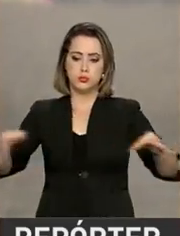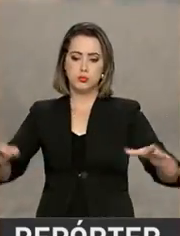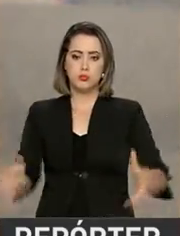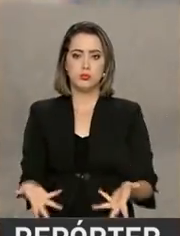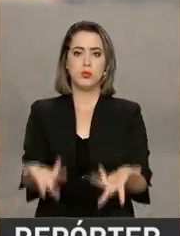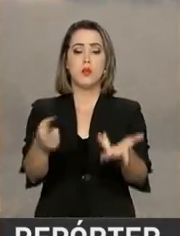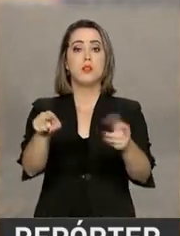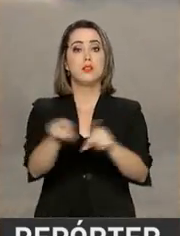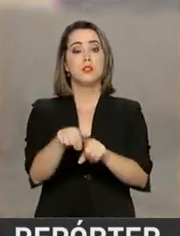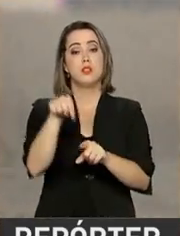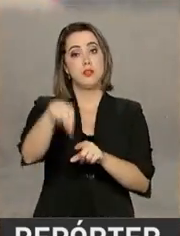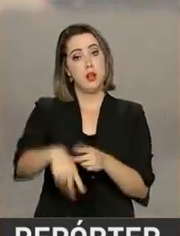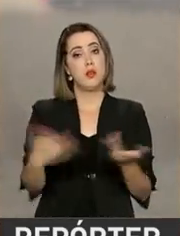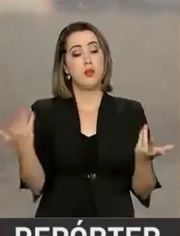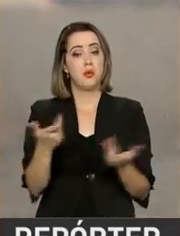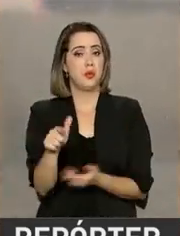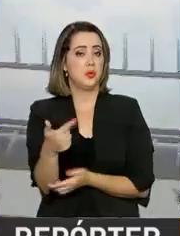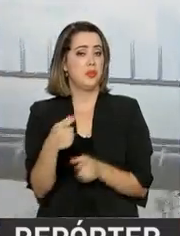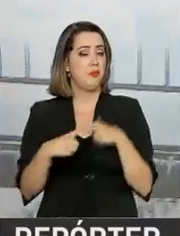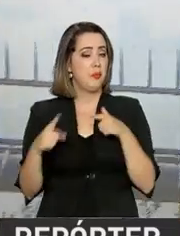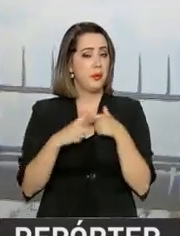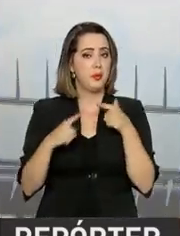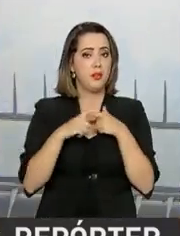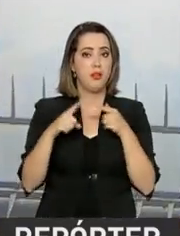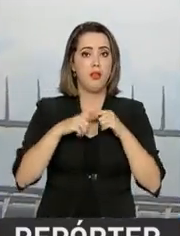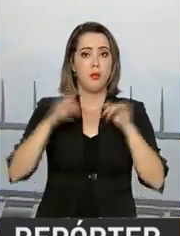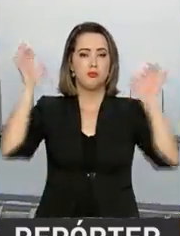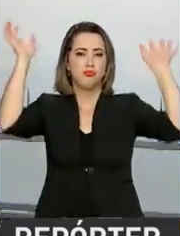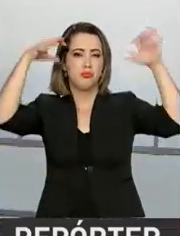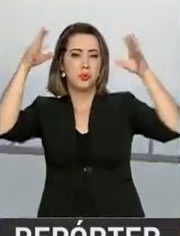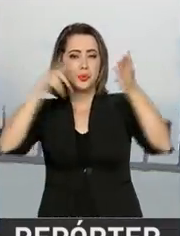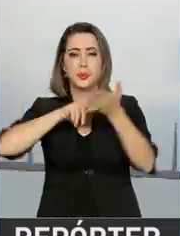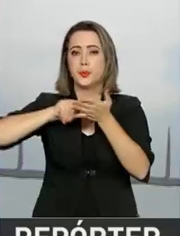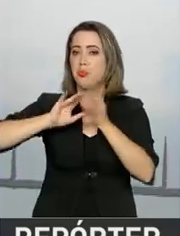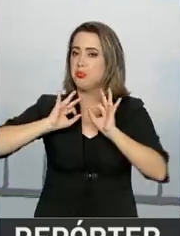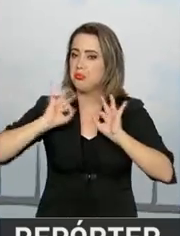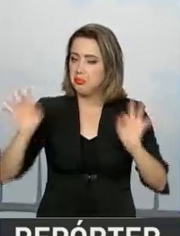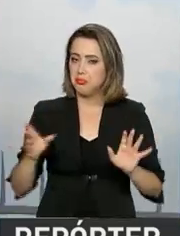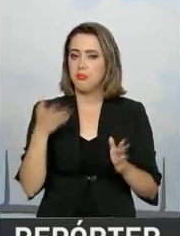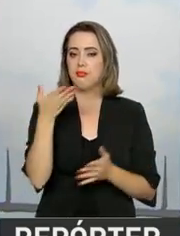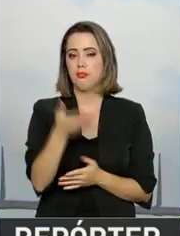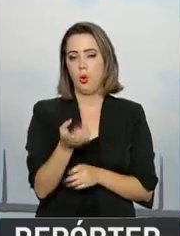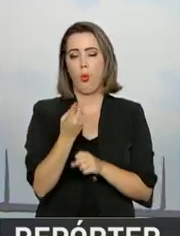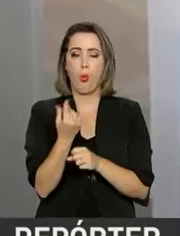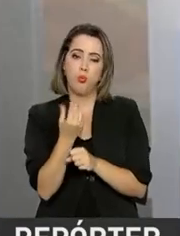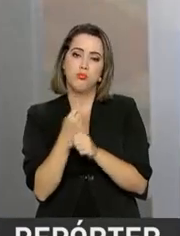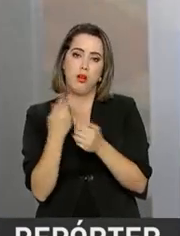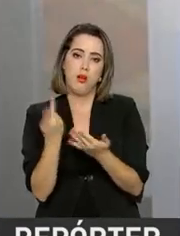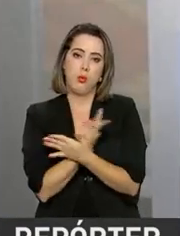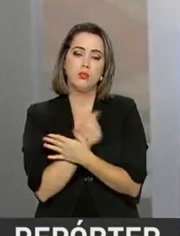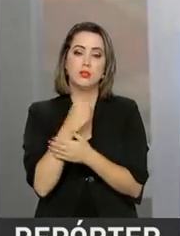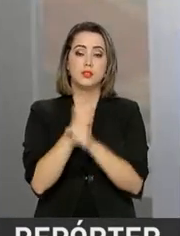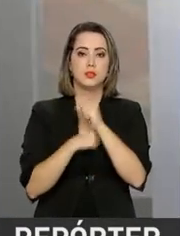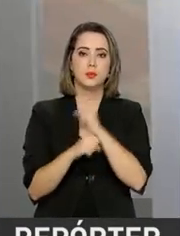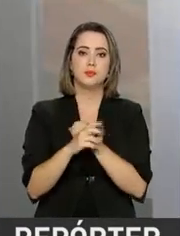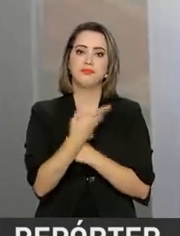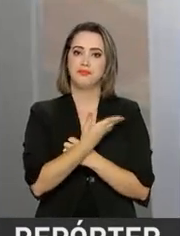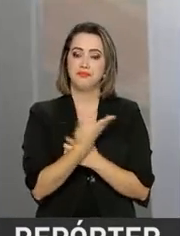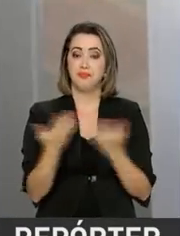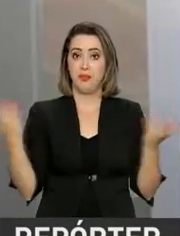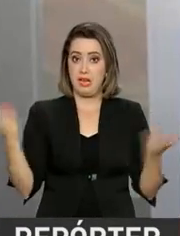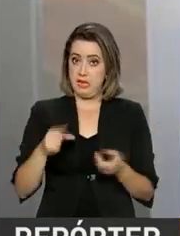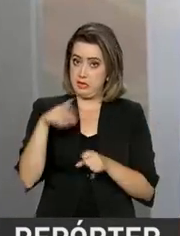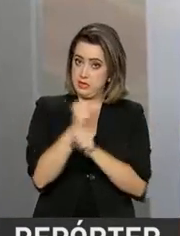que desta vez não sofre a influência das más condições climáticas como no ano passado. Foi o clima que fez com que